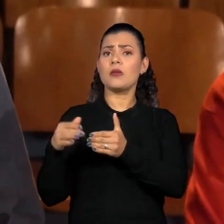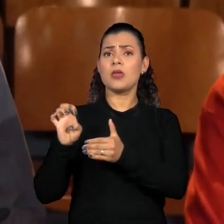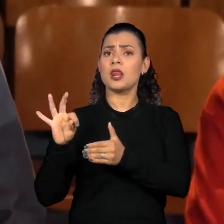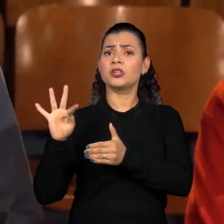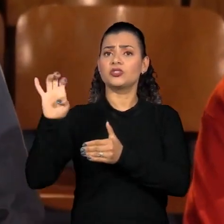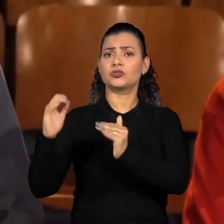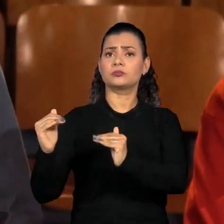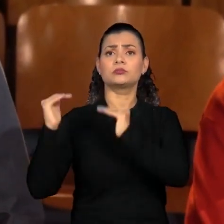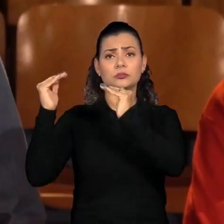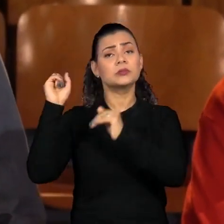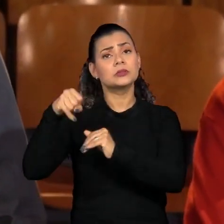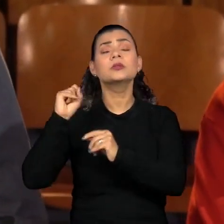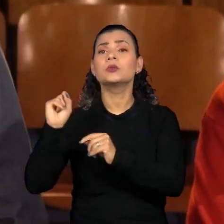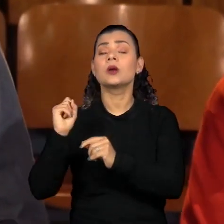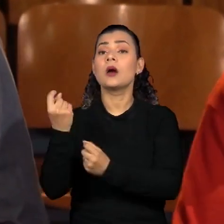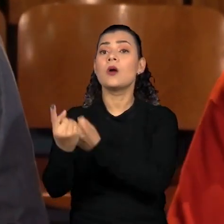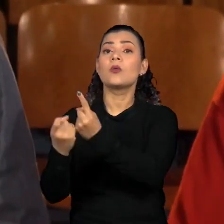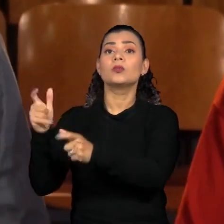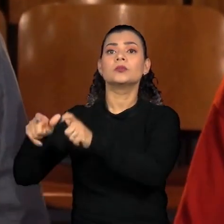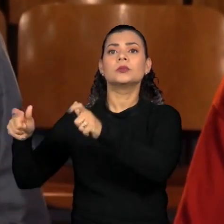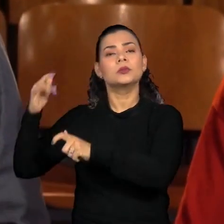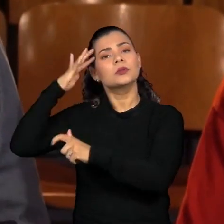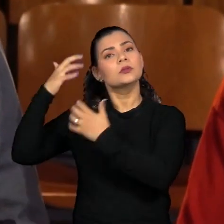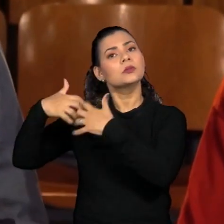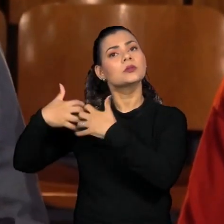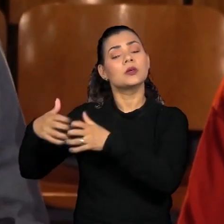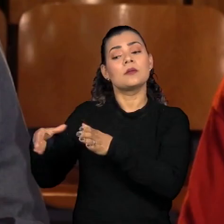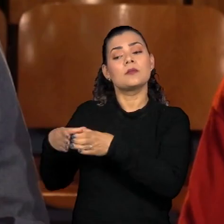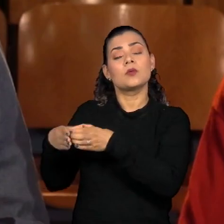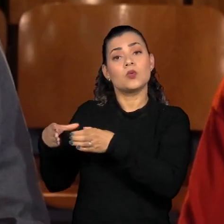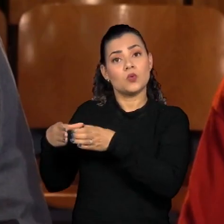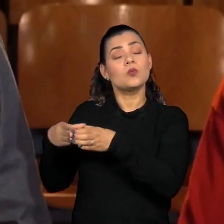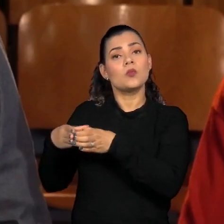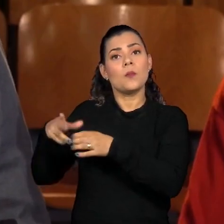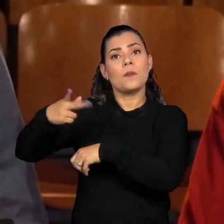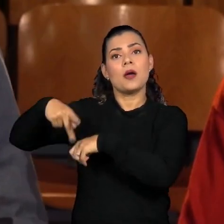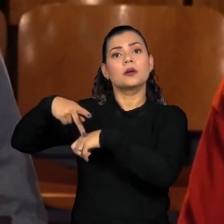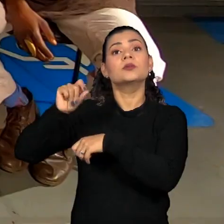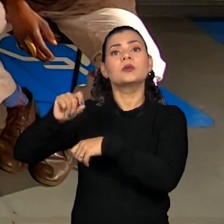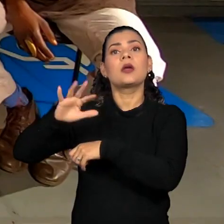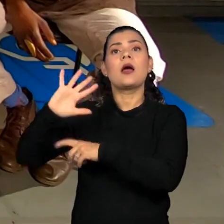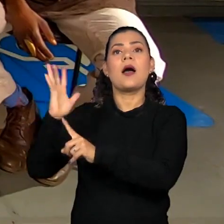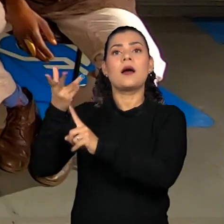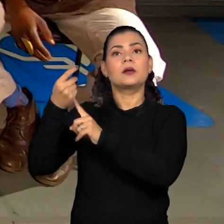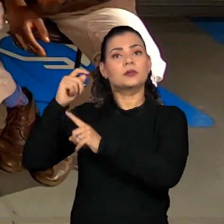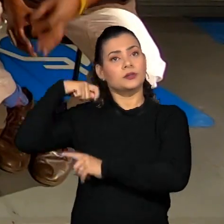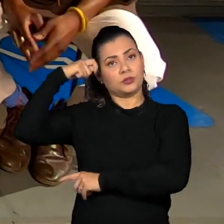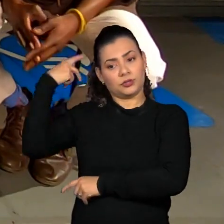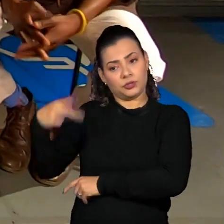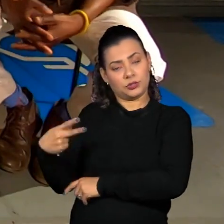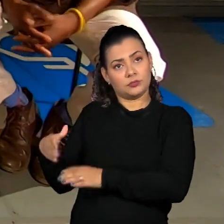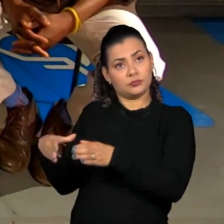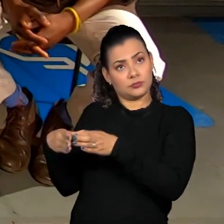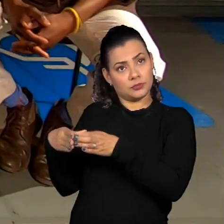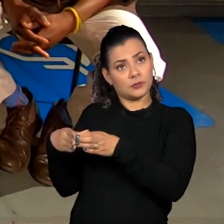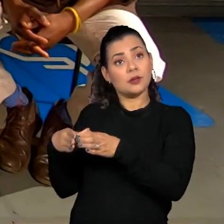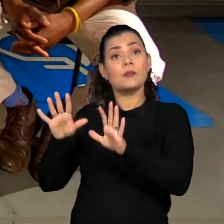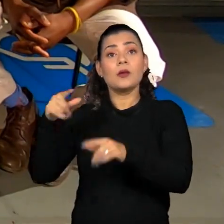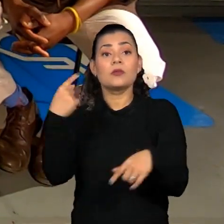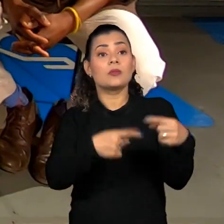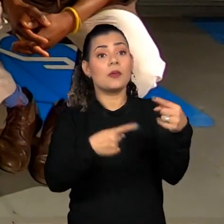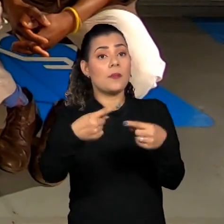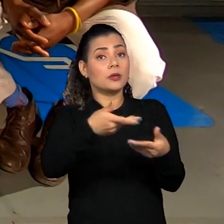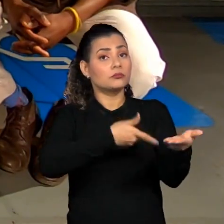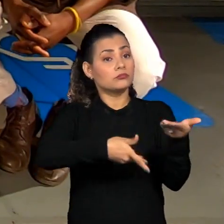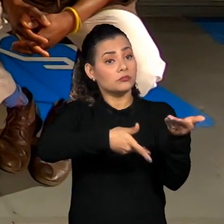uma pequena parcela de quem estava pensando o país naquela época pela perspectiva artística. Não só o debate dialético,